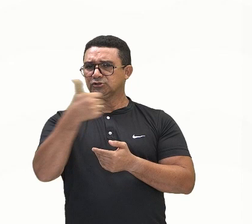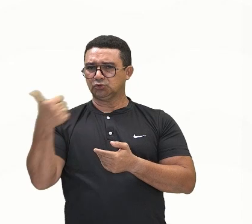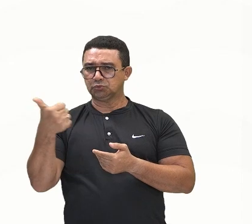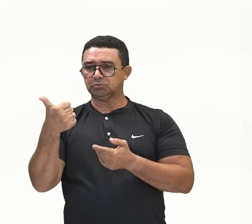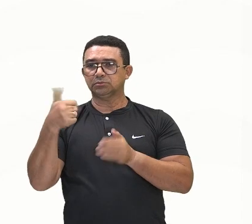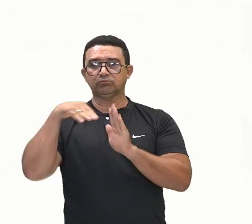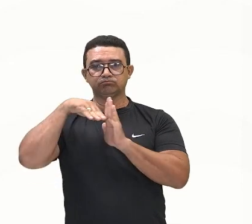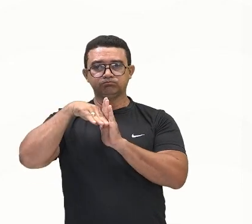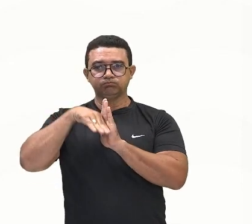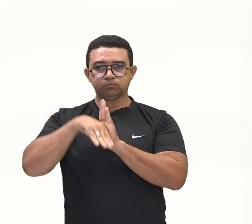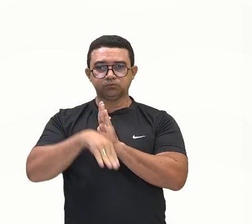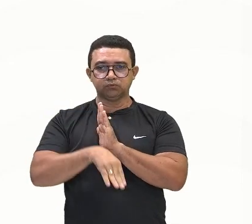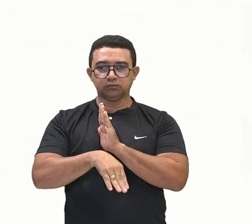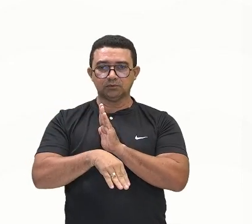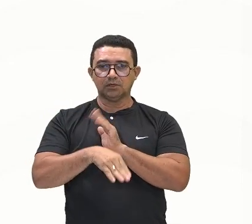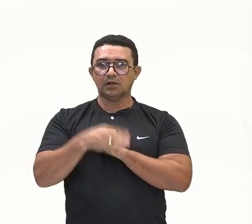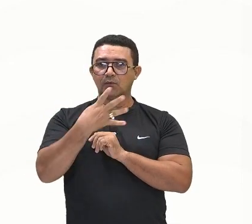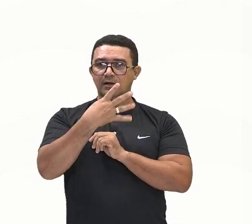ela caiu para